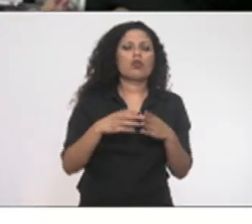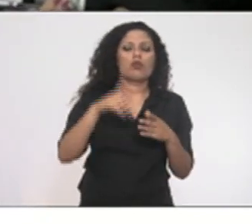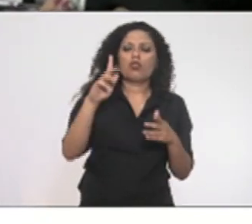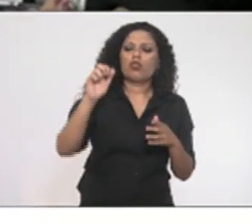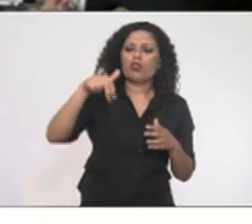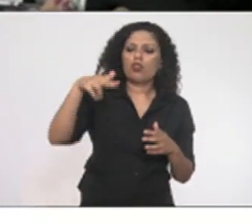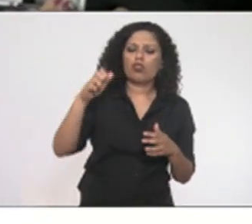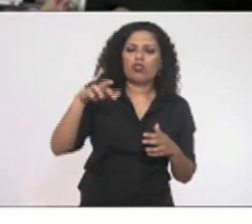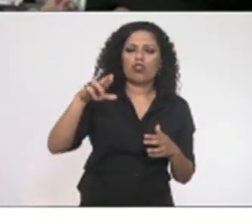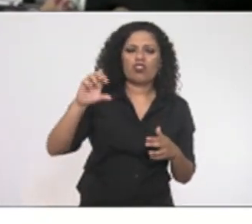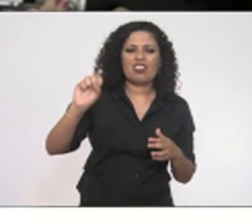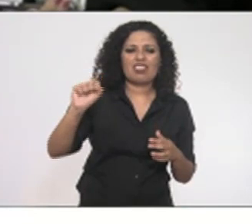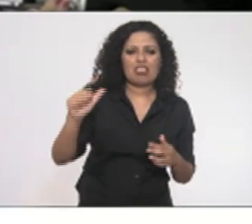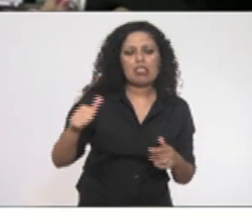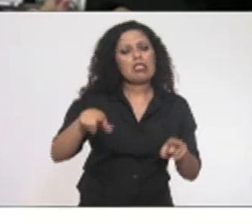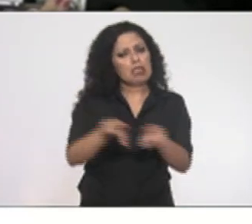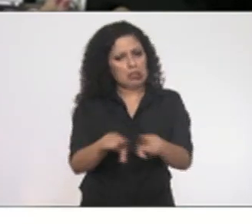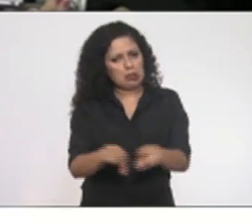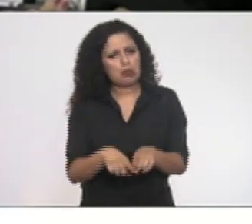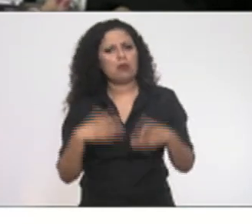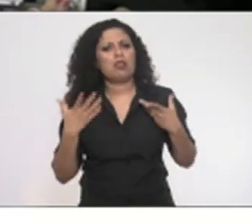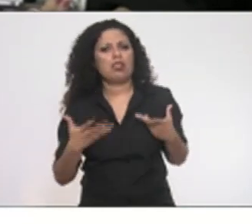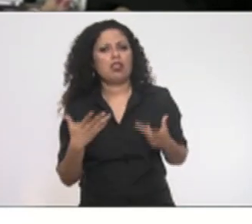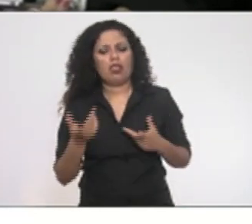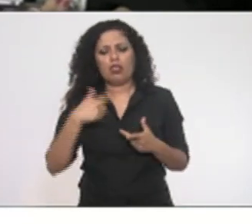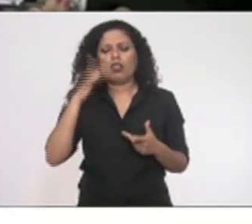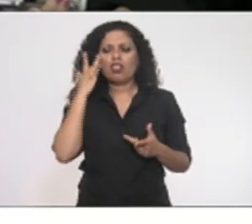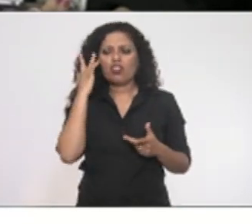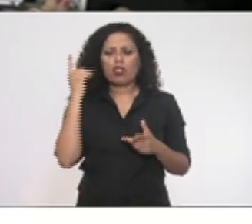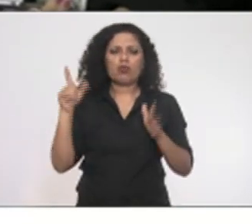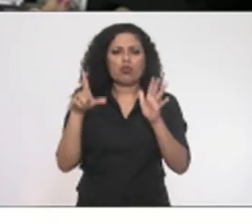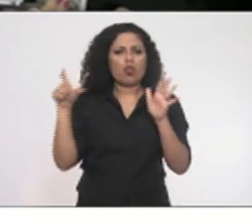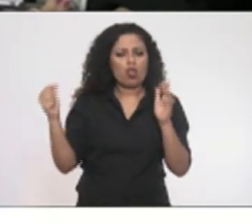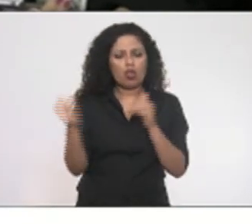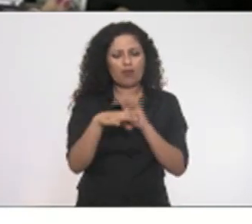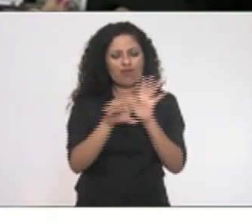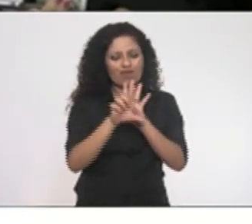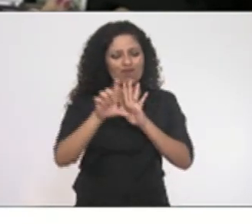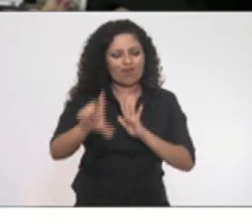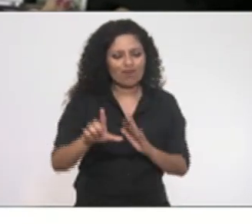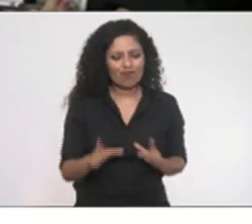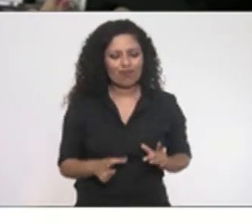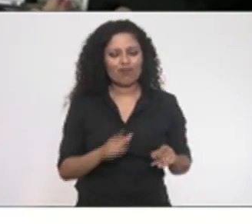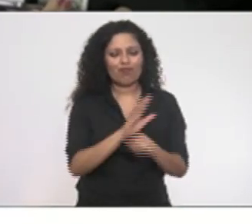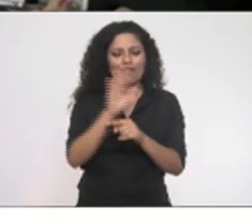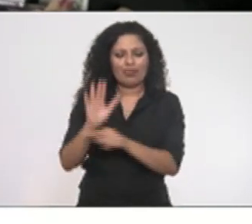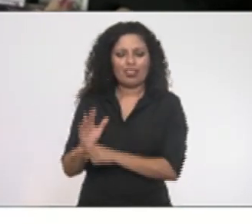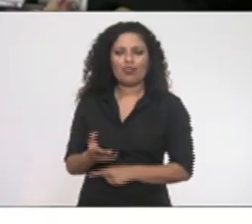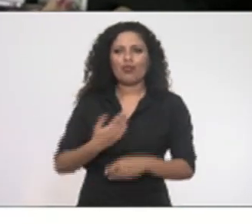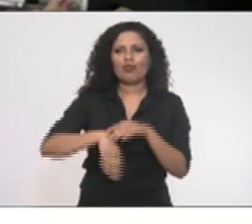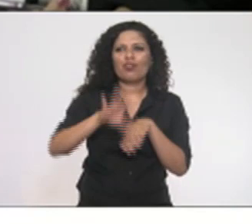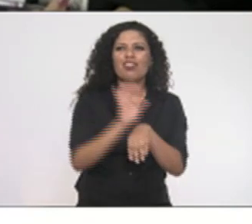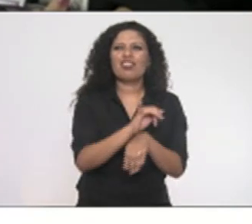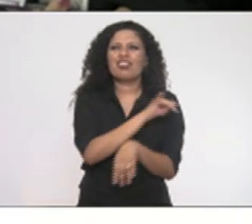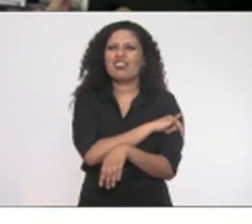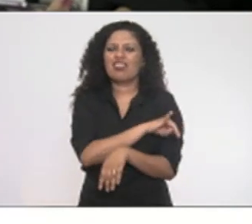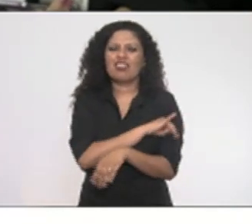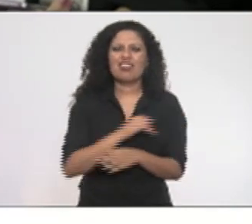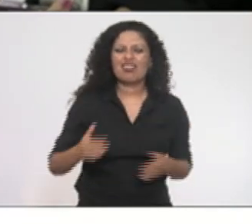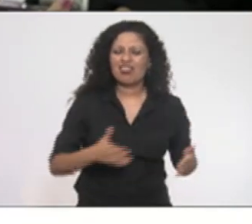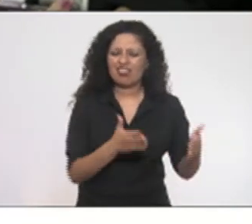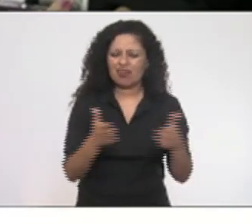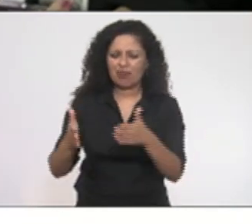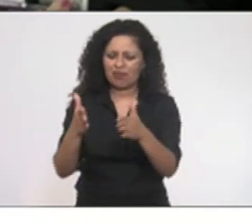com isso, e a gente acha que essas novas regulamentações editadas pela Genersa colocam o Estado num caminho certo do que é o